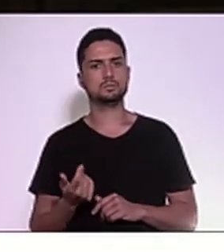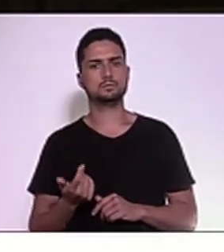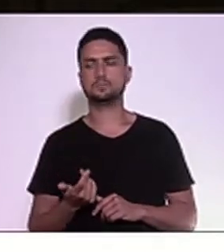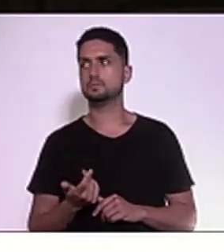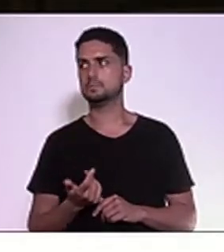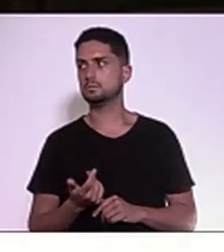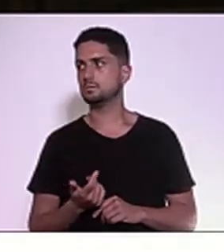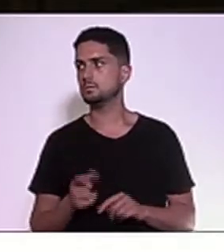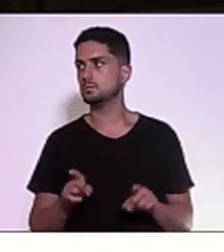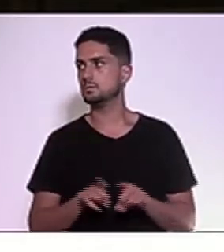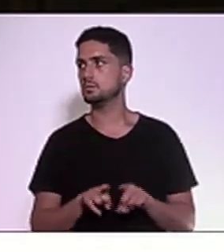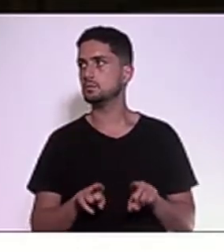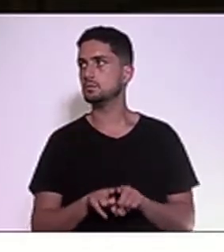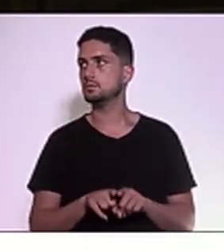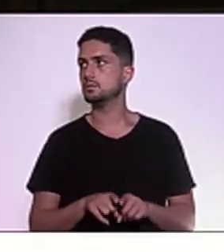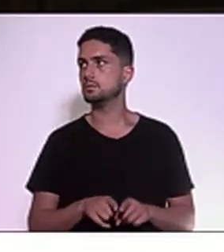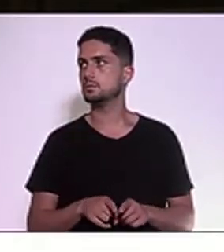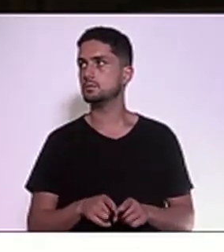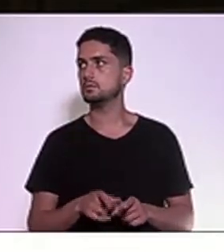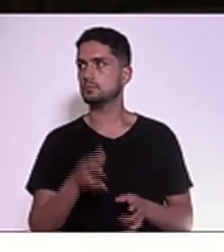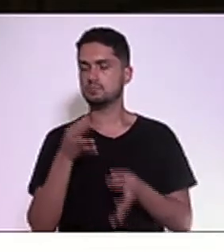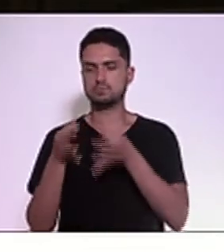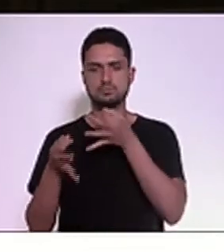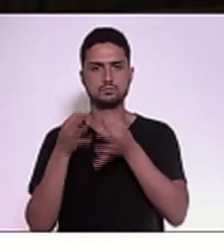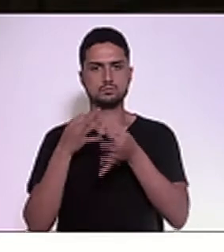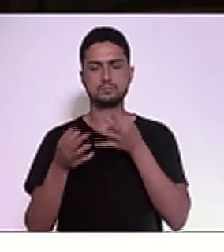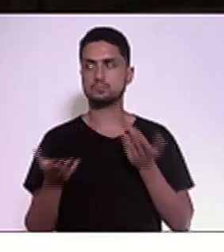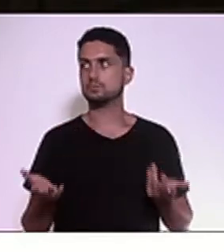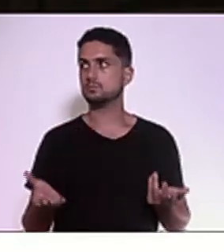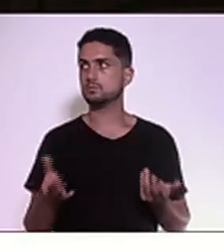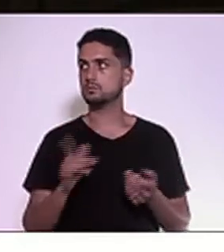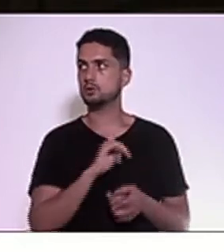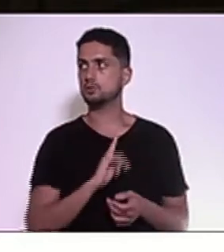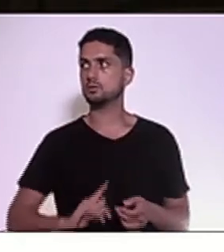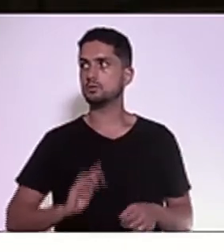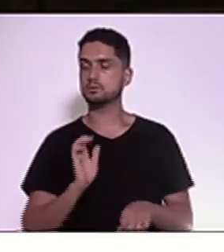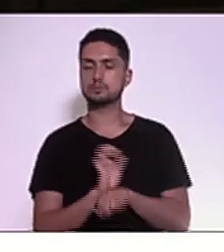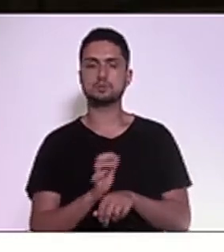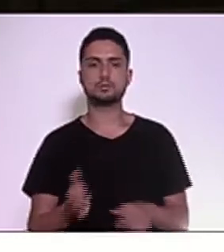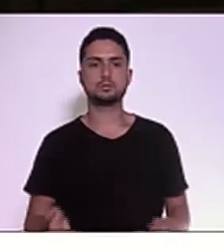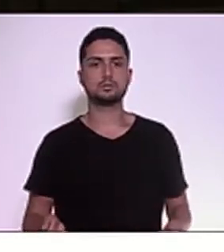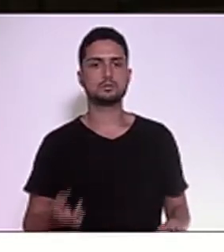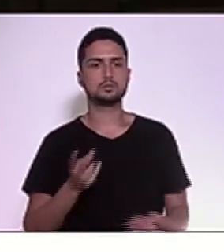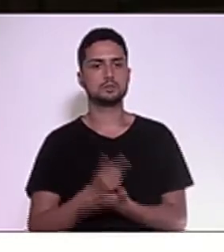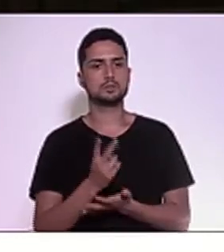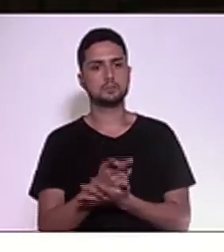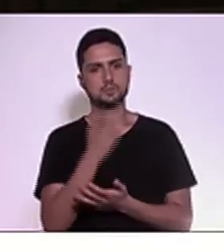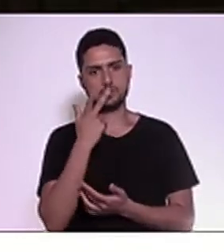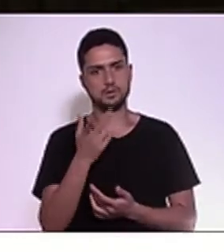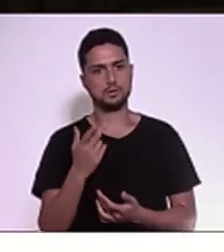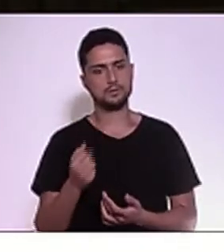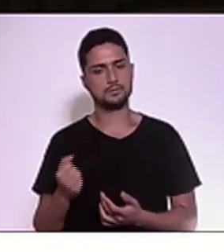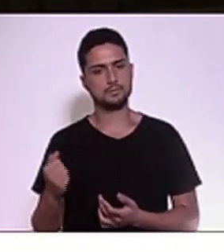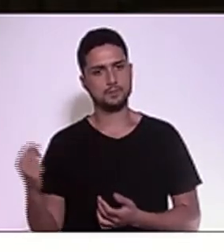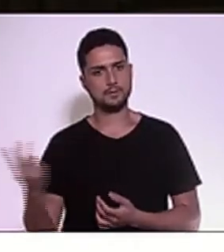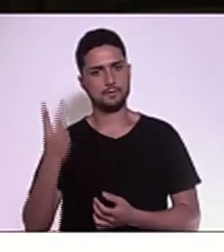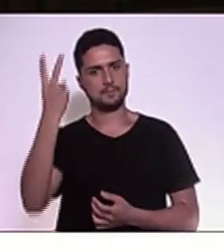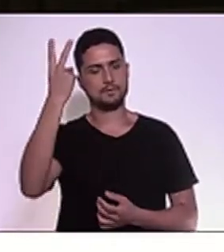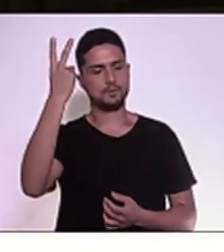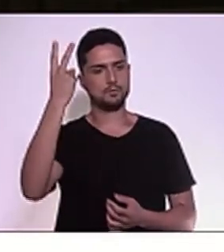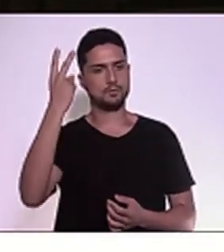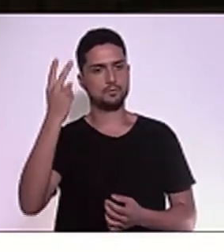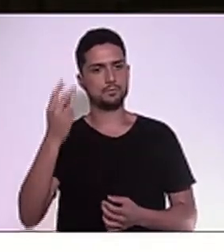e amplamente criticável que o governo do Estado, que tantas vezes se pronuncia, mencionando